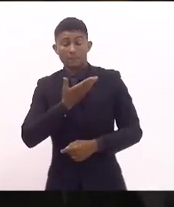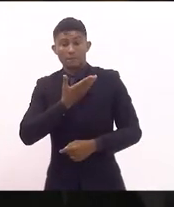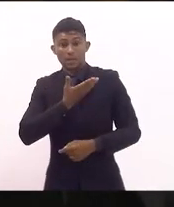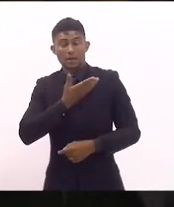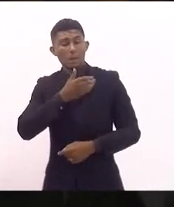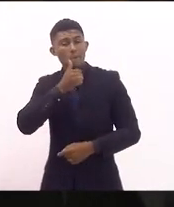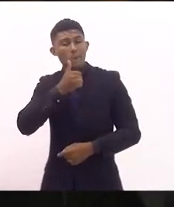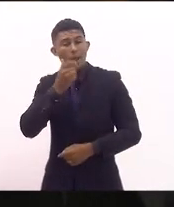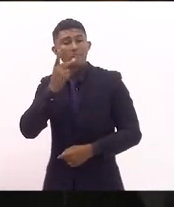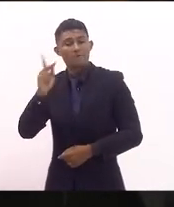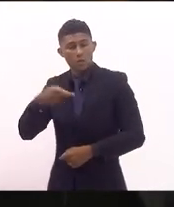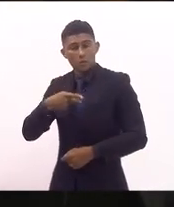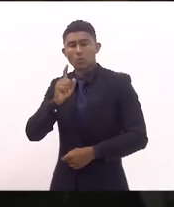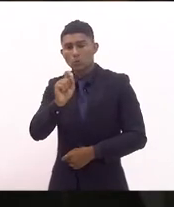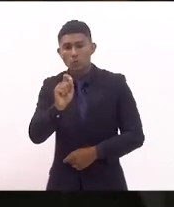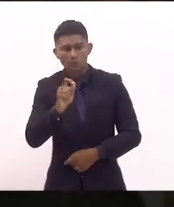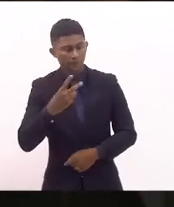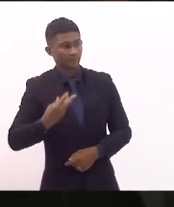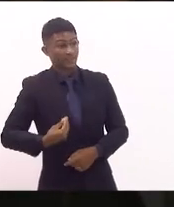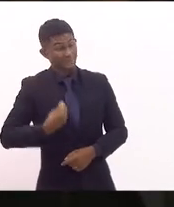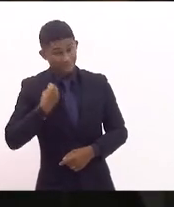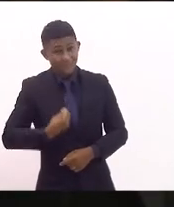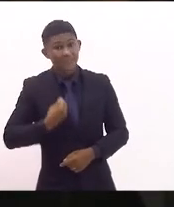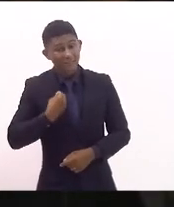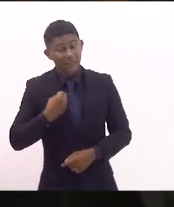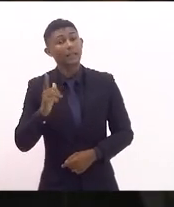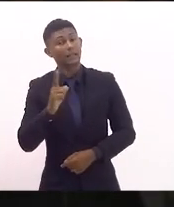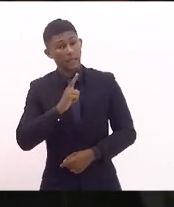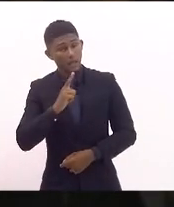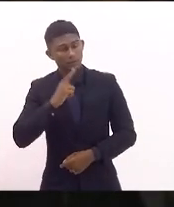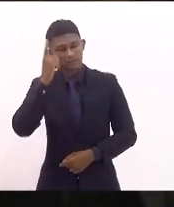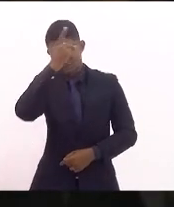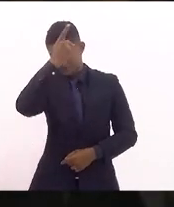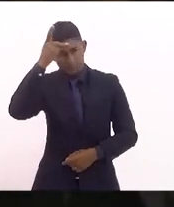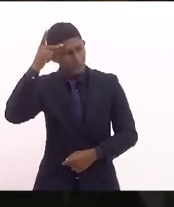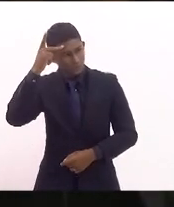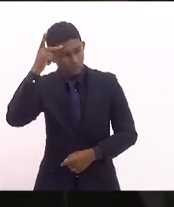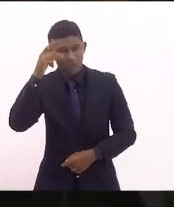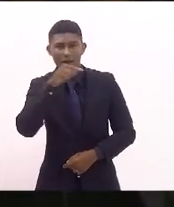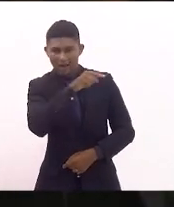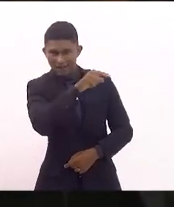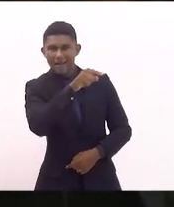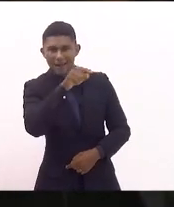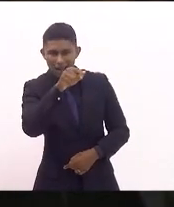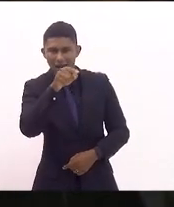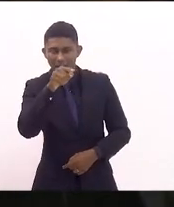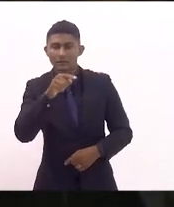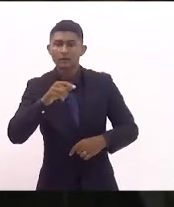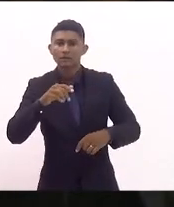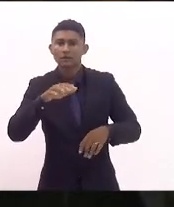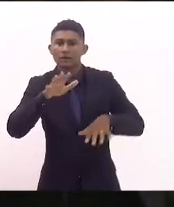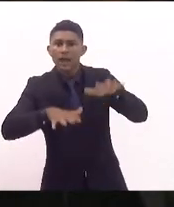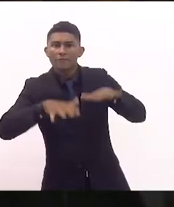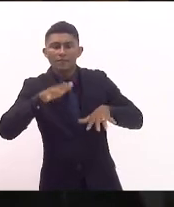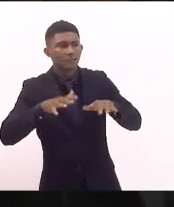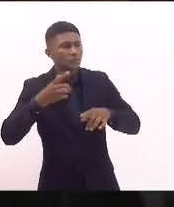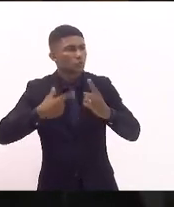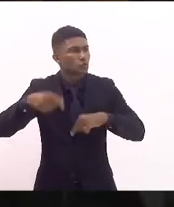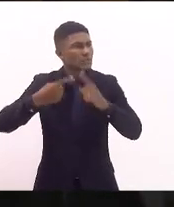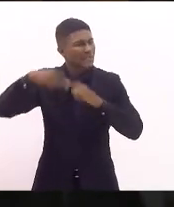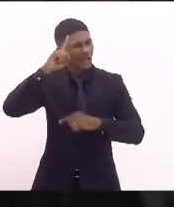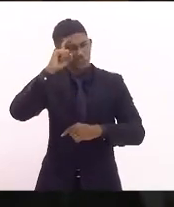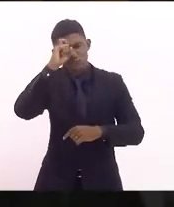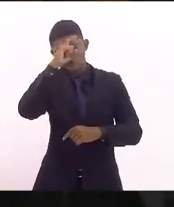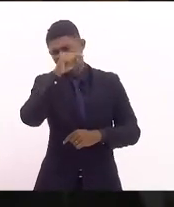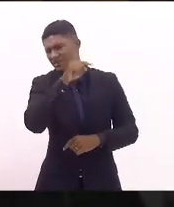vida existem os improváveis, pessoas com poucas chances reais para o sucesso, e